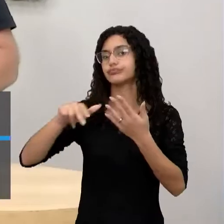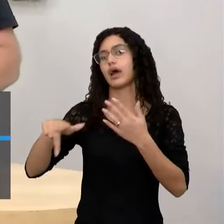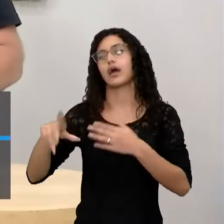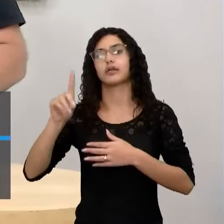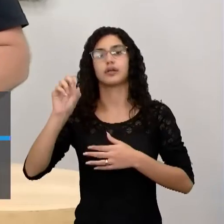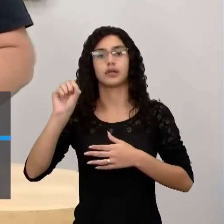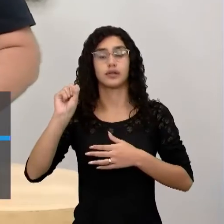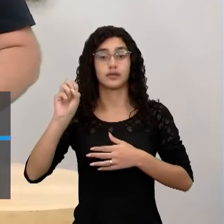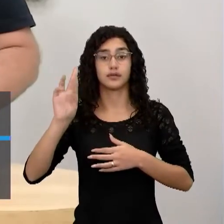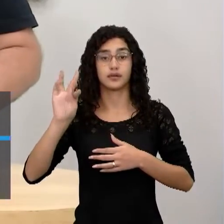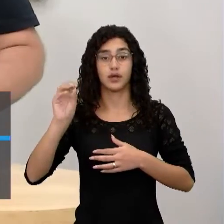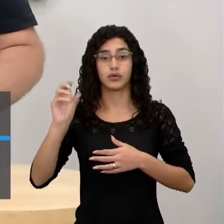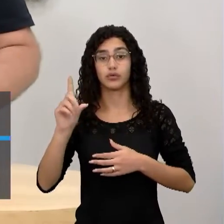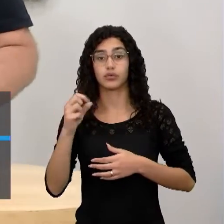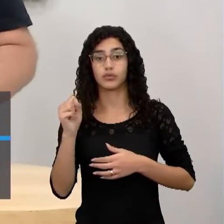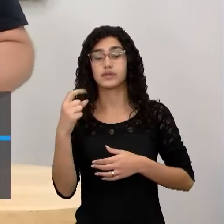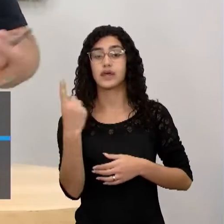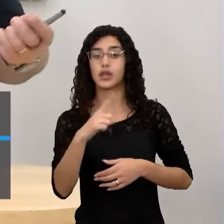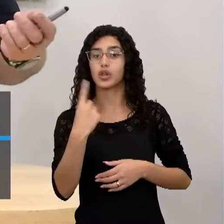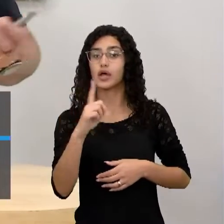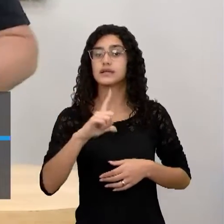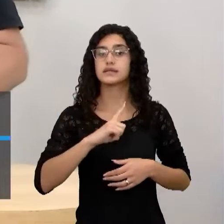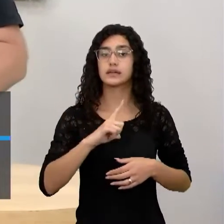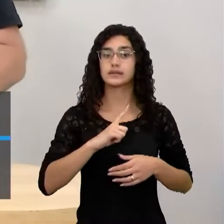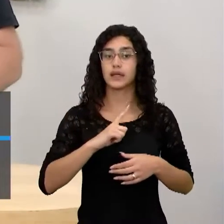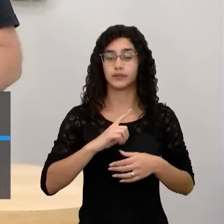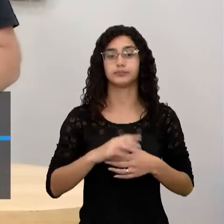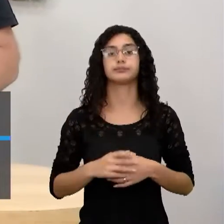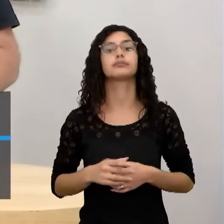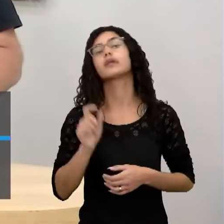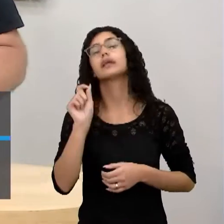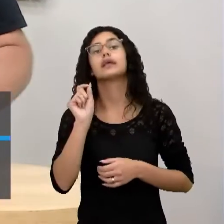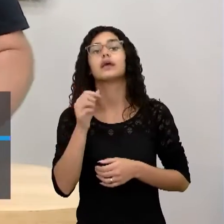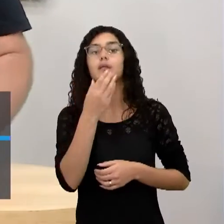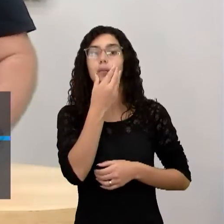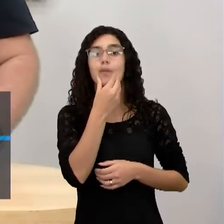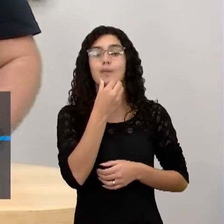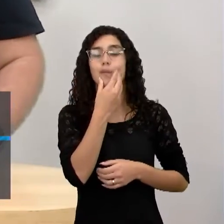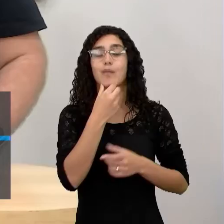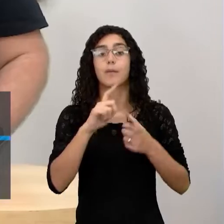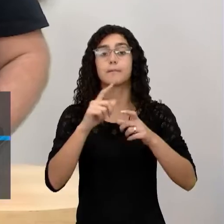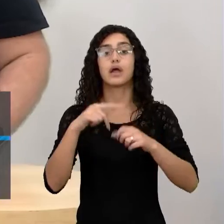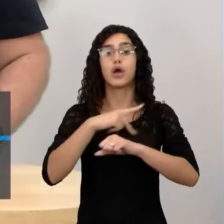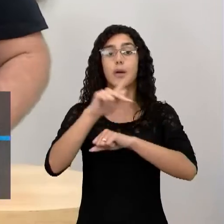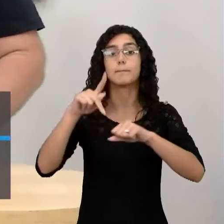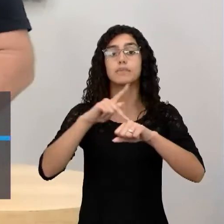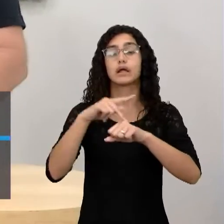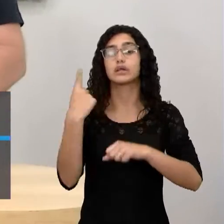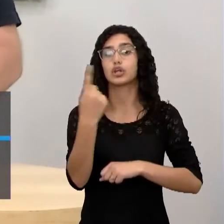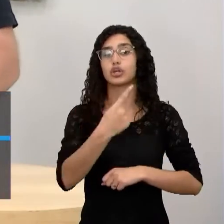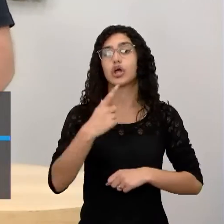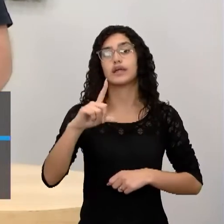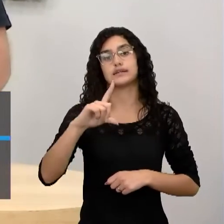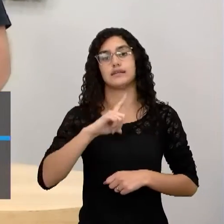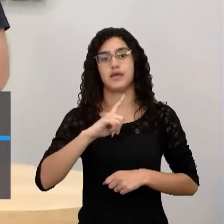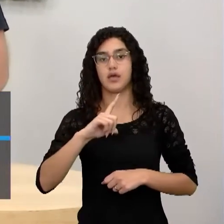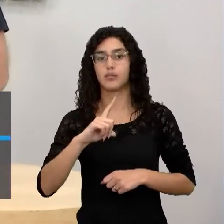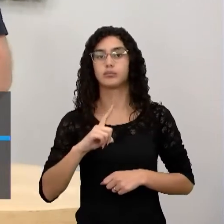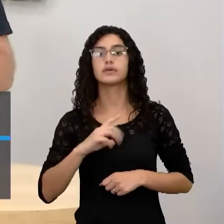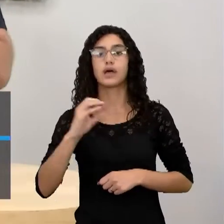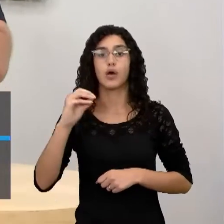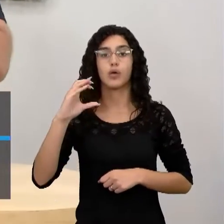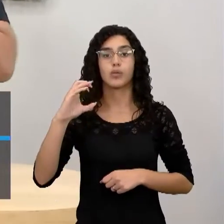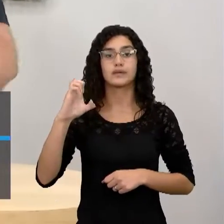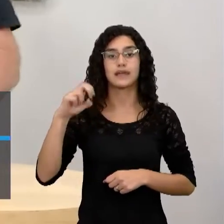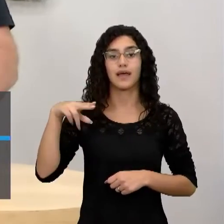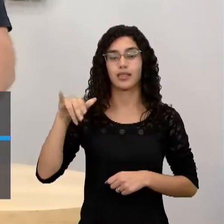nós temos na região aí da Austrália, né, que é, né, o maior país que nós temos na